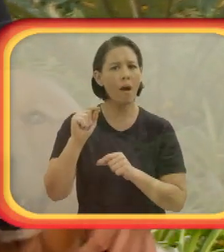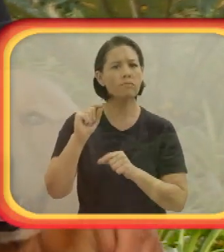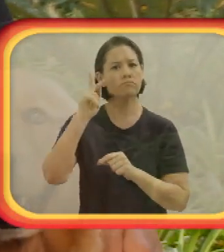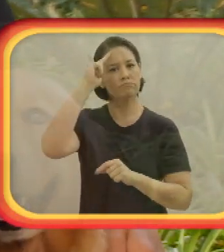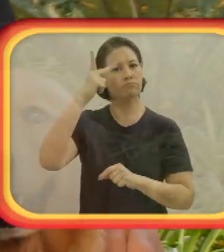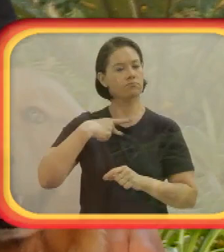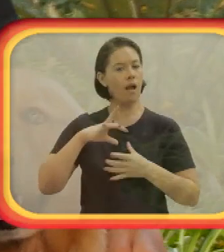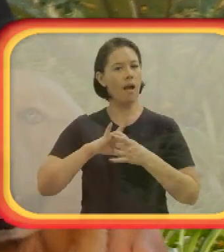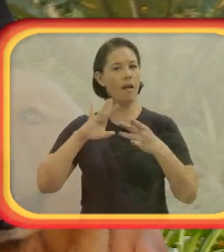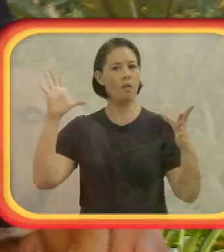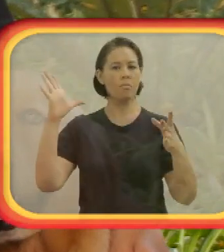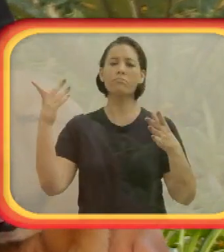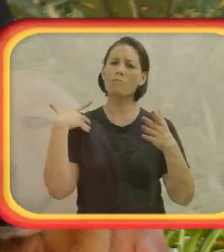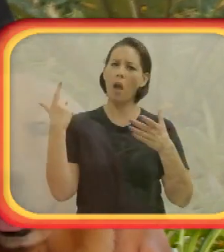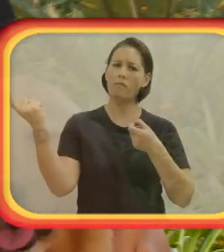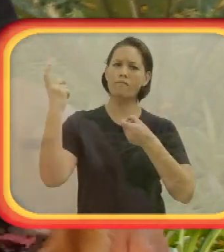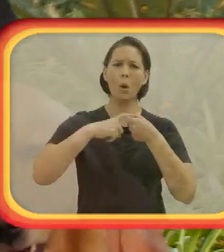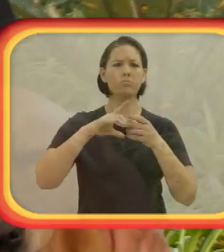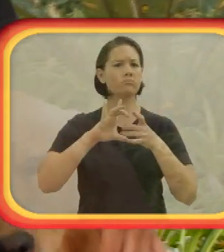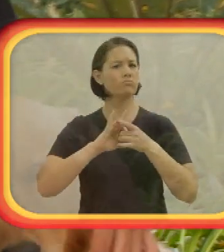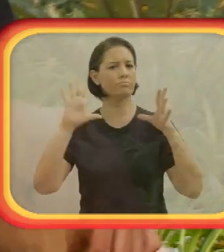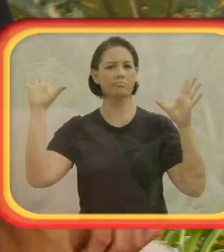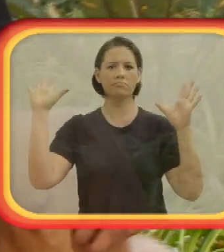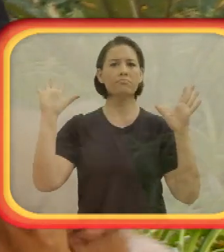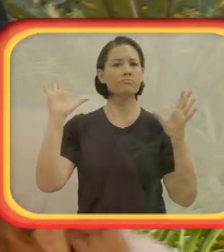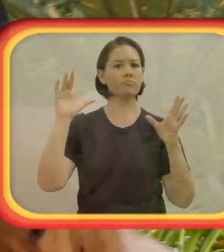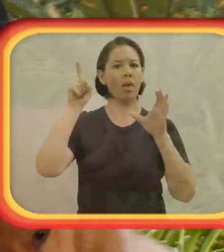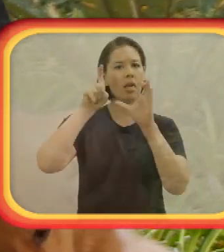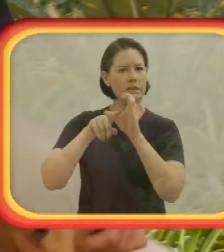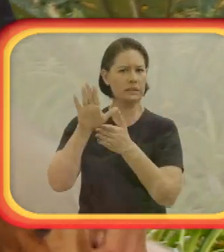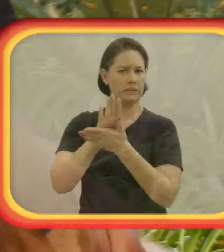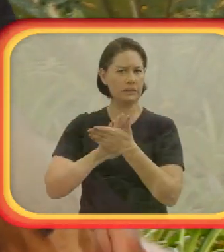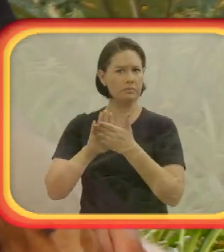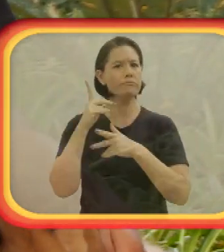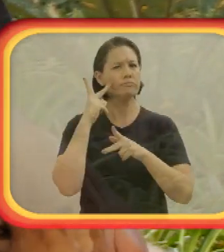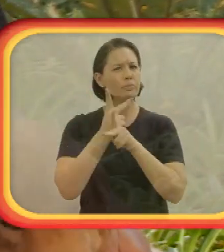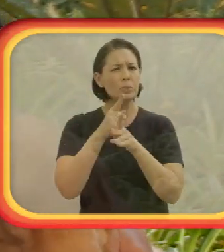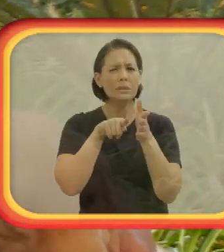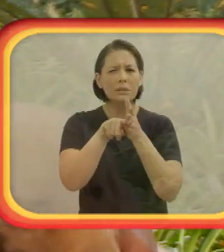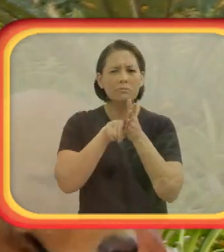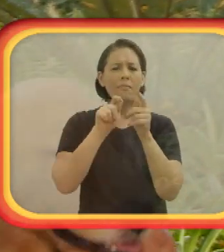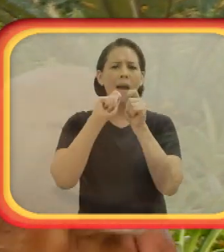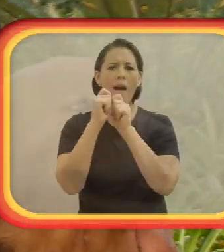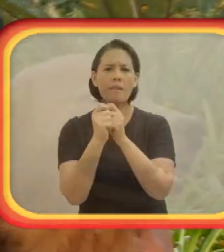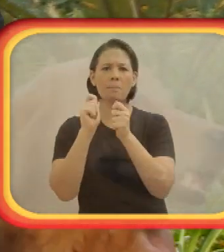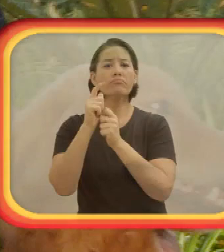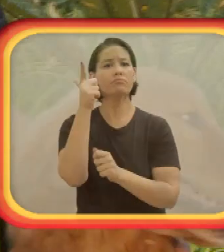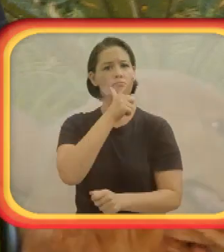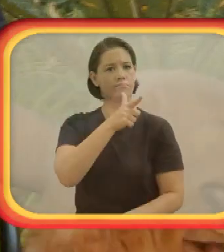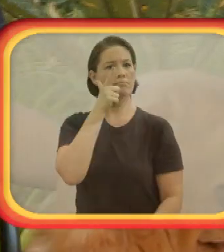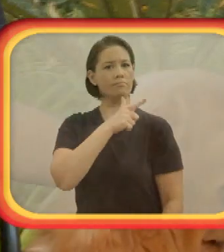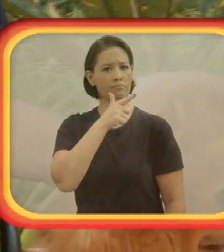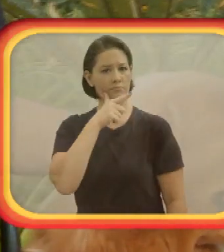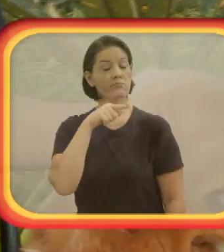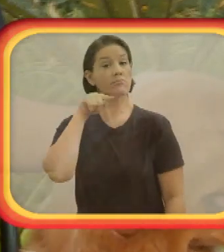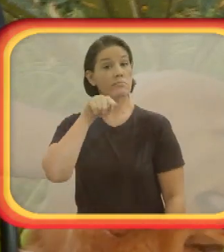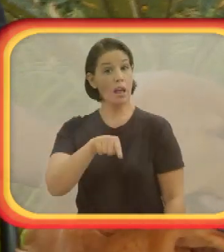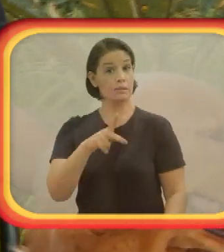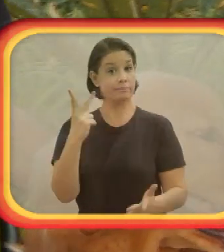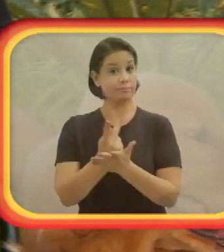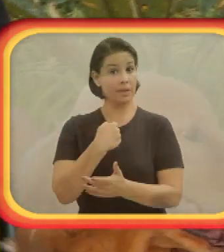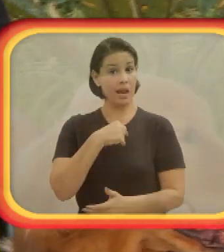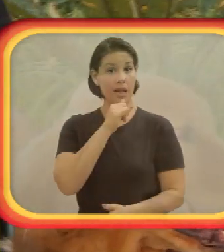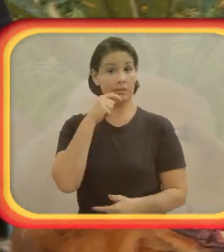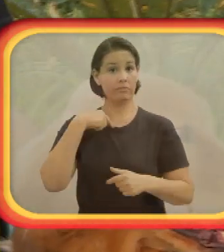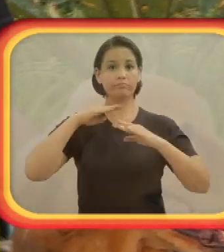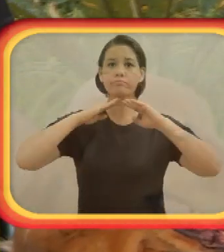é retomar a autonomia, retomar a independência. E nisso a gente procura várias adaptações para conseguir. Né?